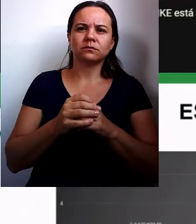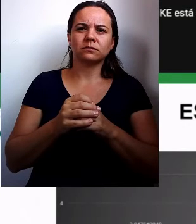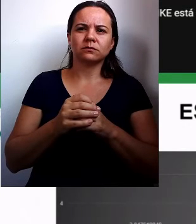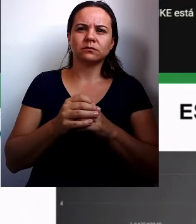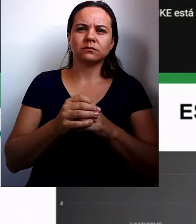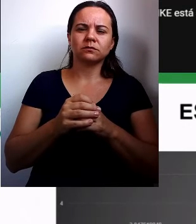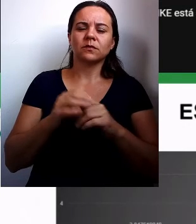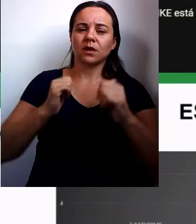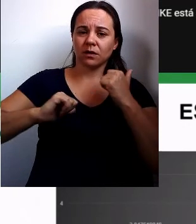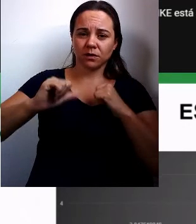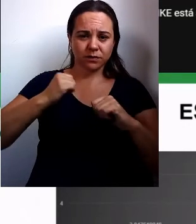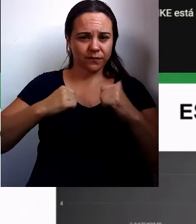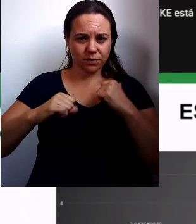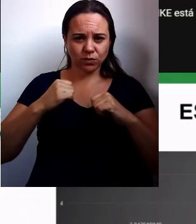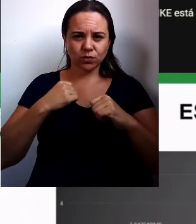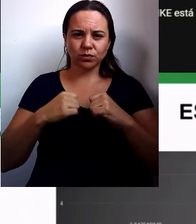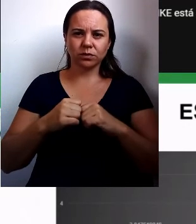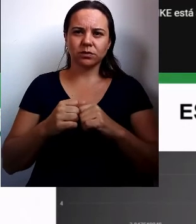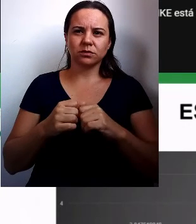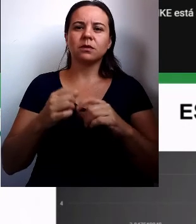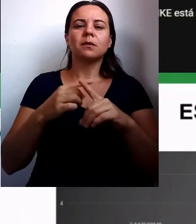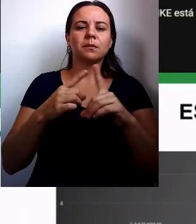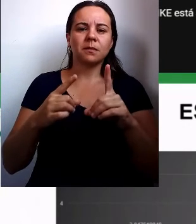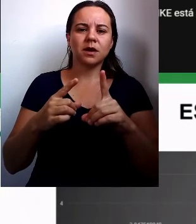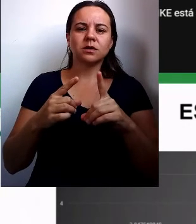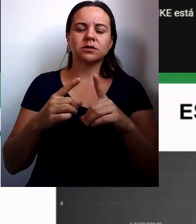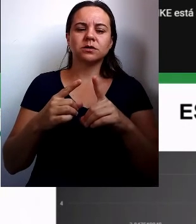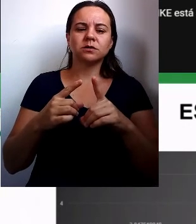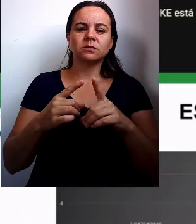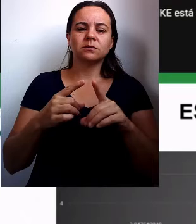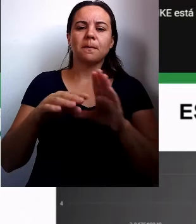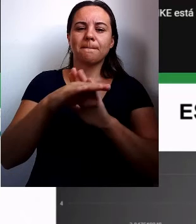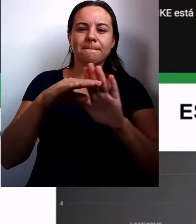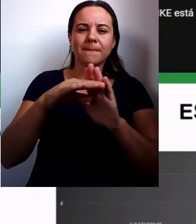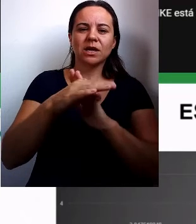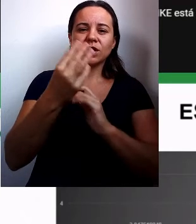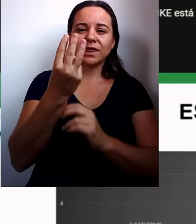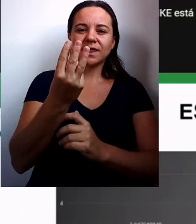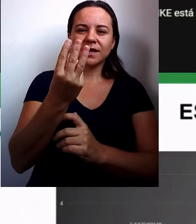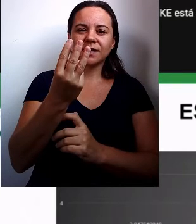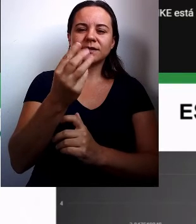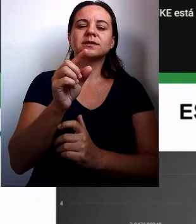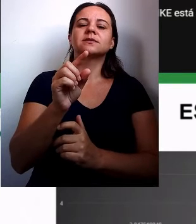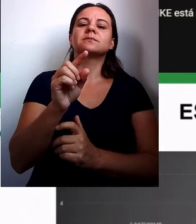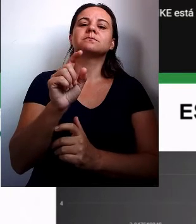nas suas avaliações. E mesmo assim, tivemos uma média de